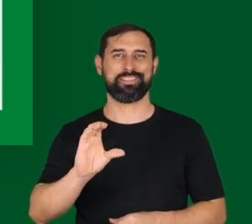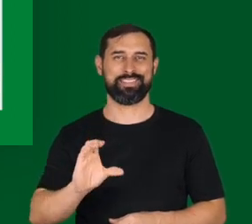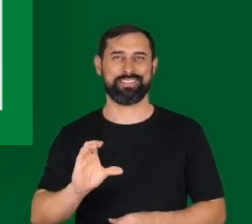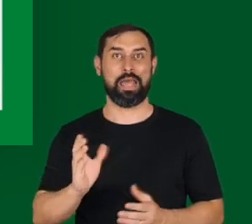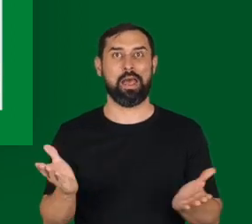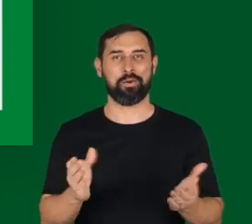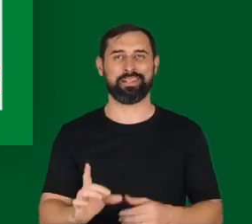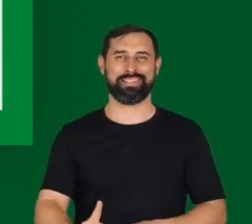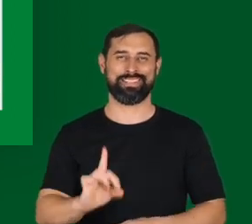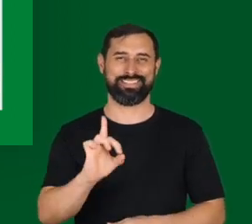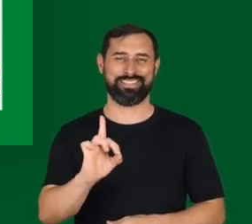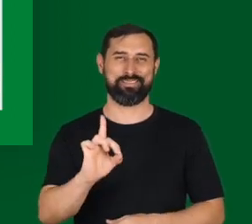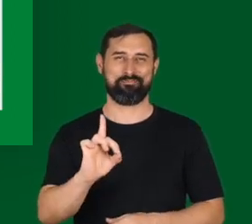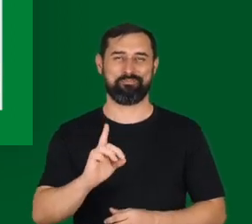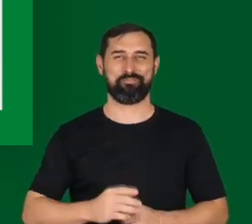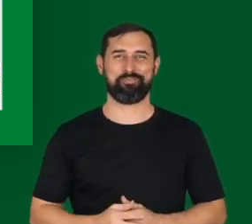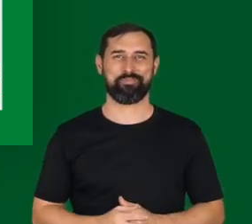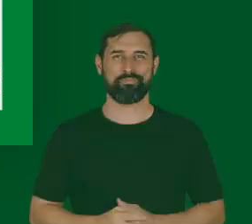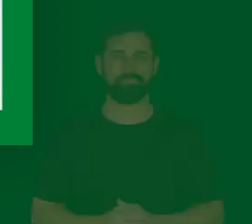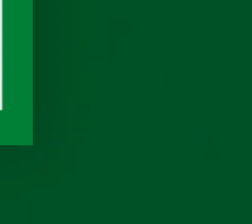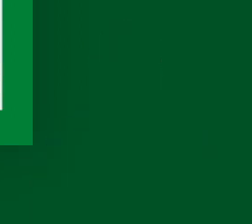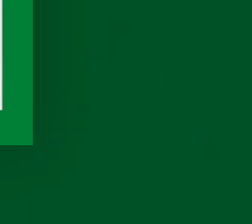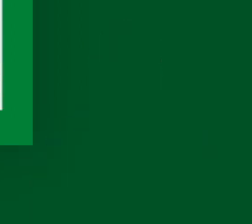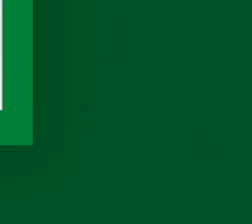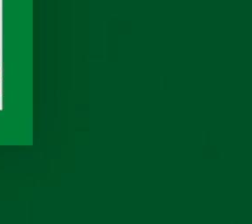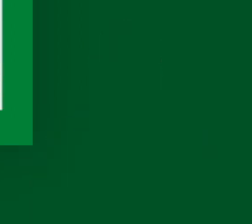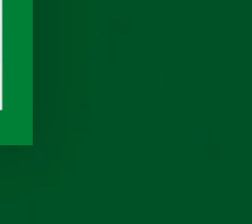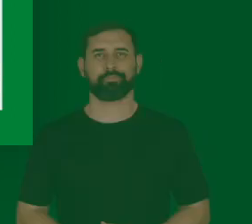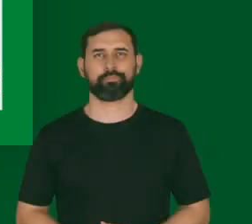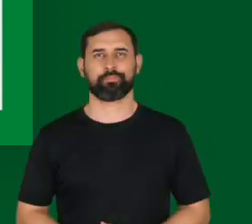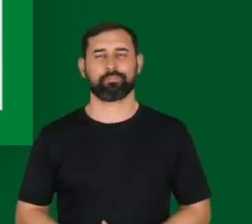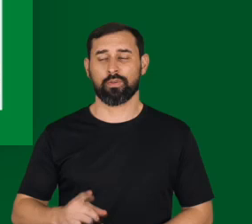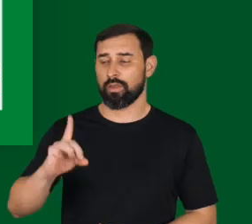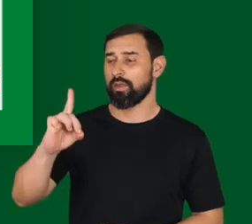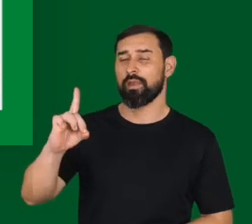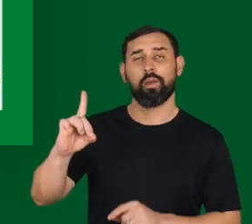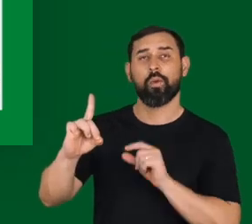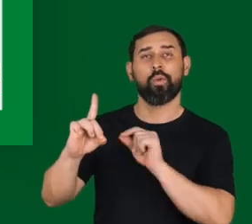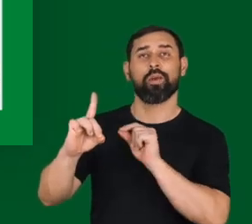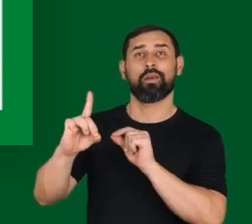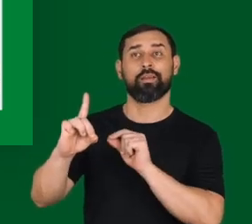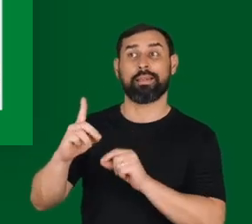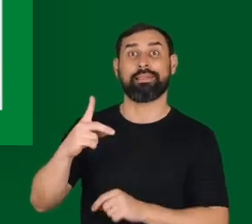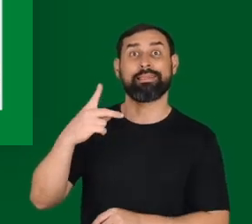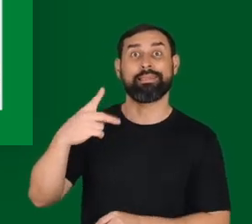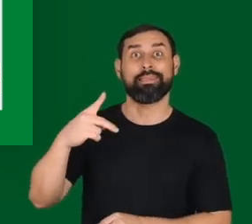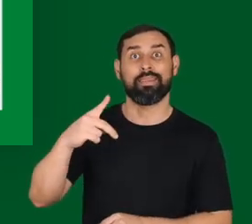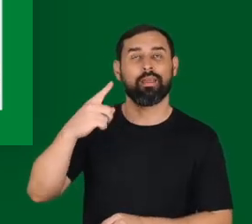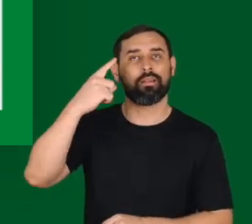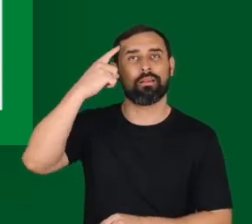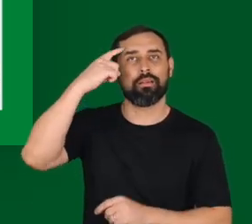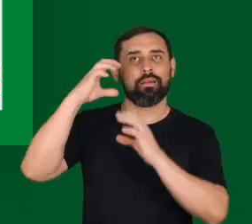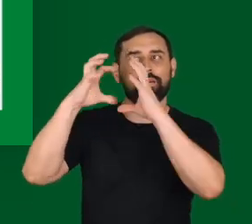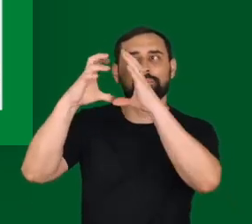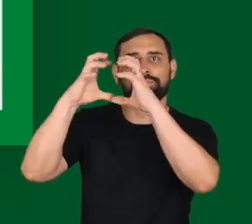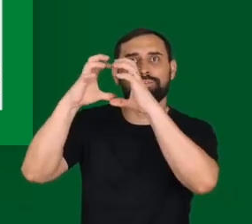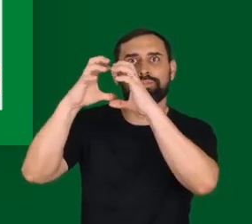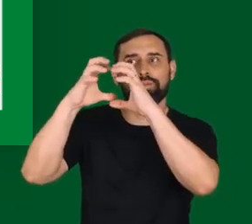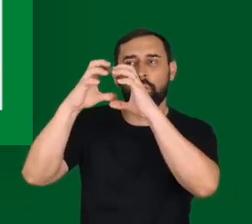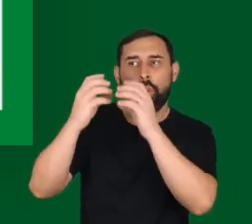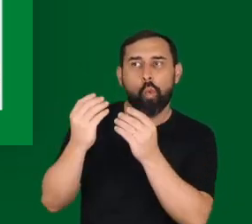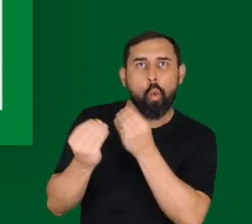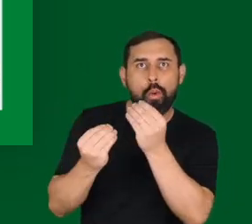A, do B, do C, vamos para o D. O que é o D? Avaliação do déficit neurológico. Então, eu vou avaliar o nível